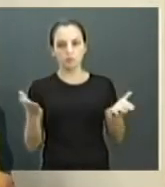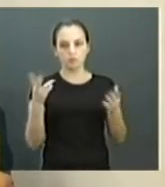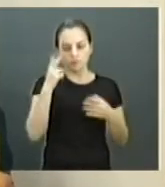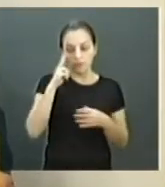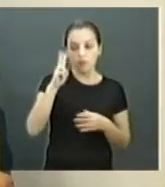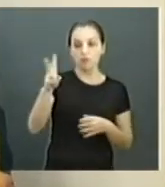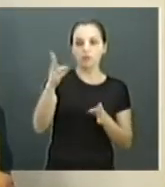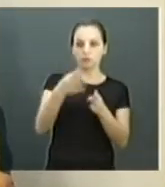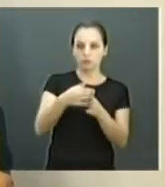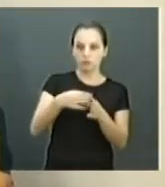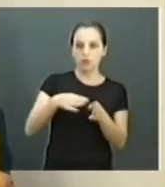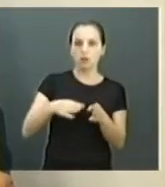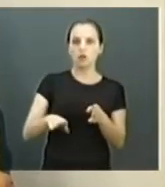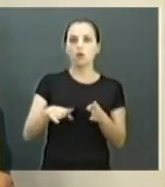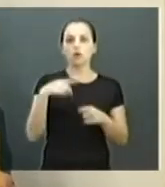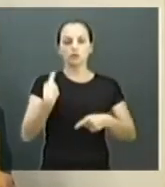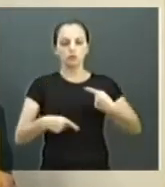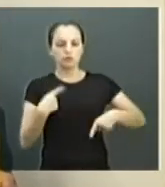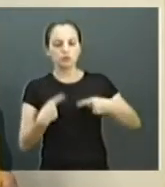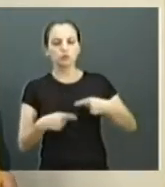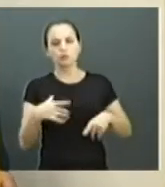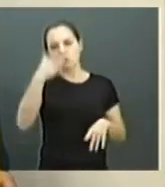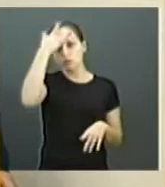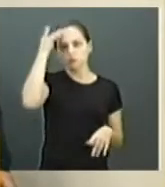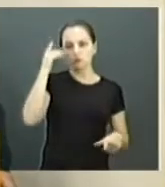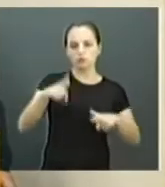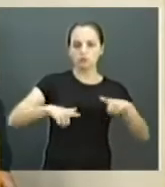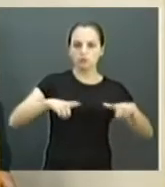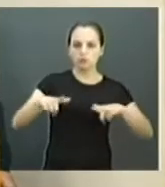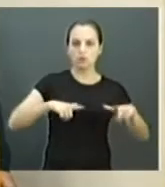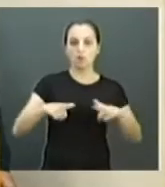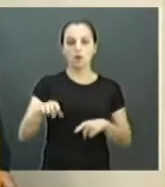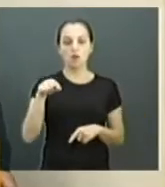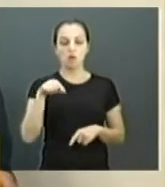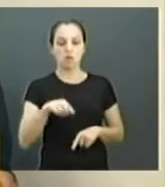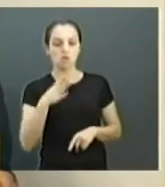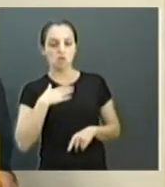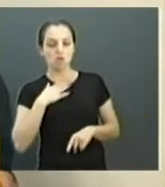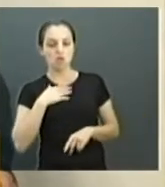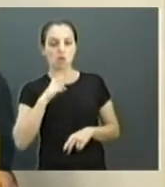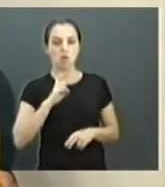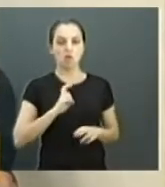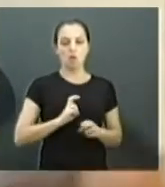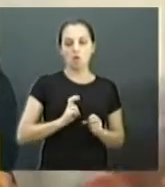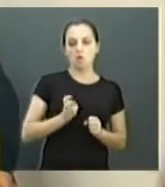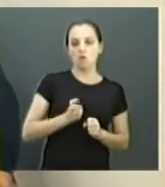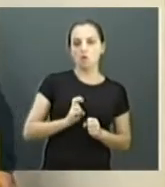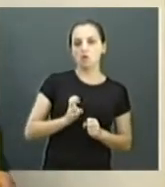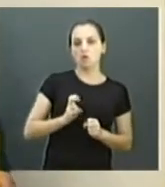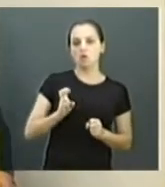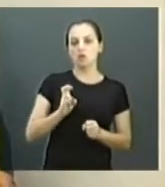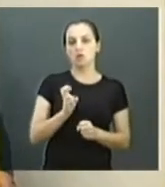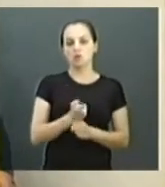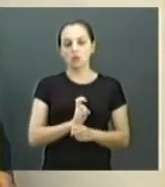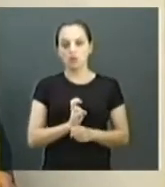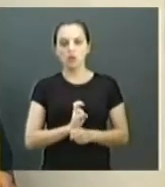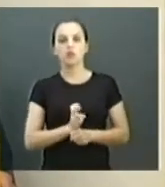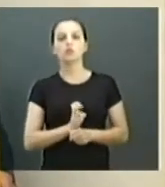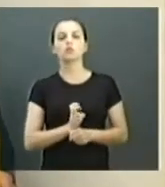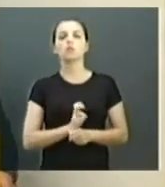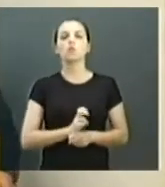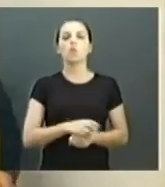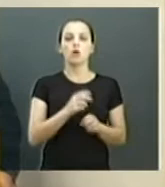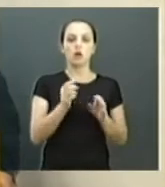Câmara Municipal, esse debate com os servidores. Estou aqui no meu quinto ano, vi semana passada vários posicionamentos, o vídeo que o